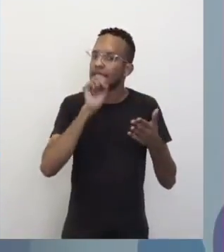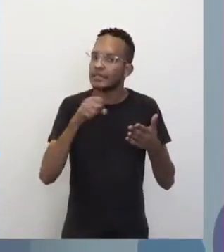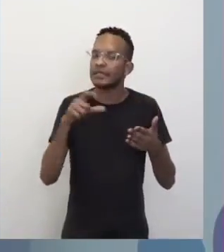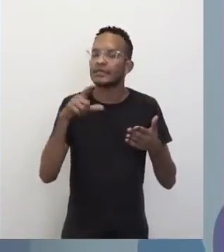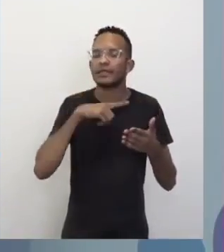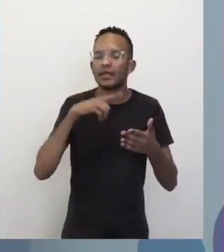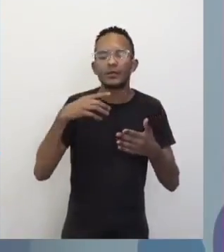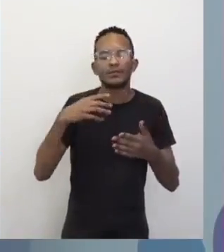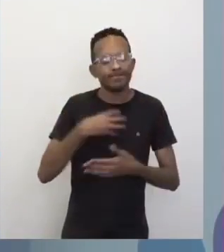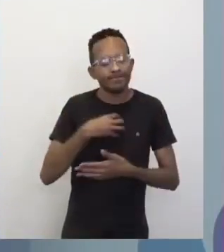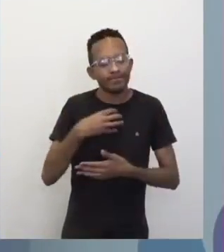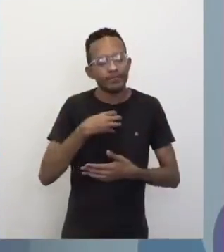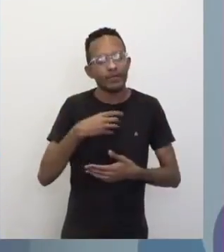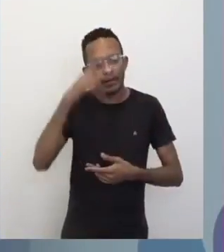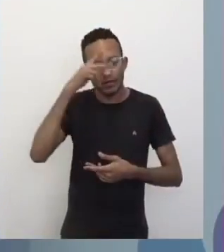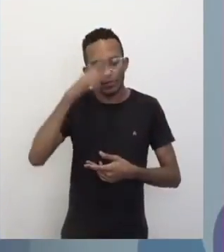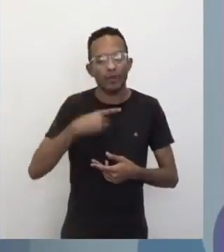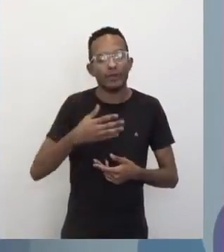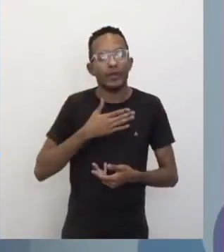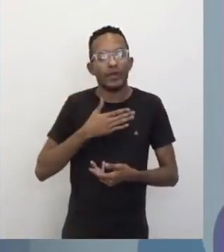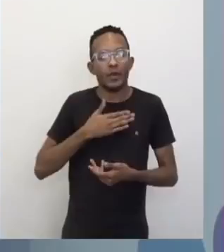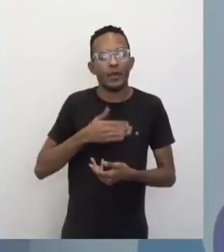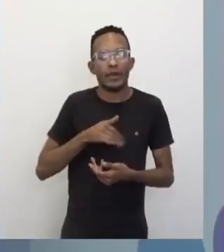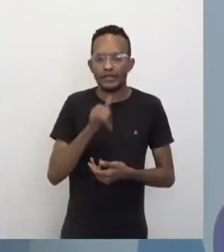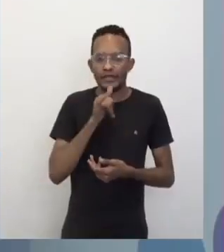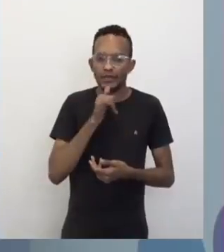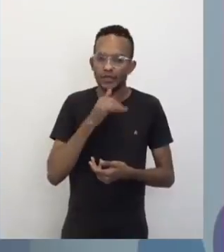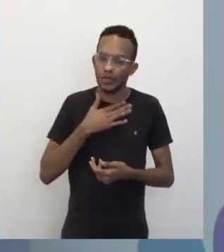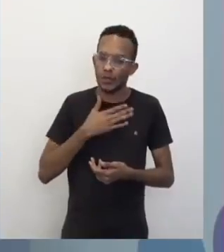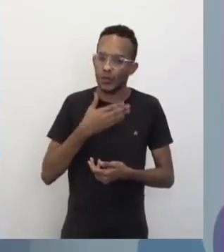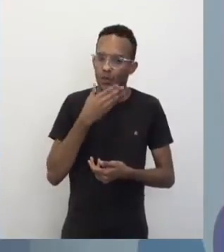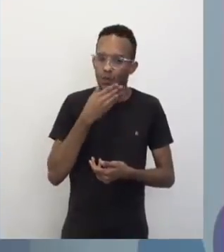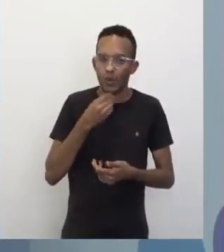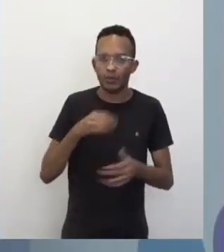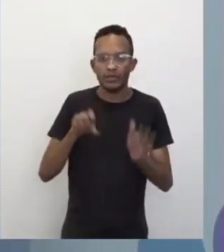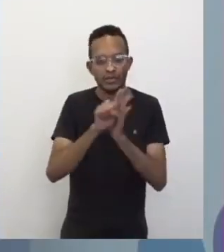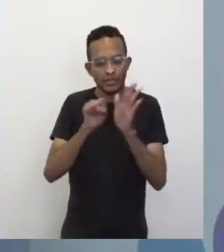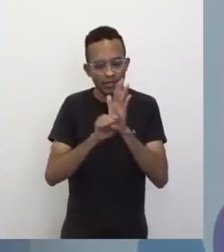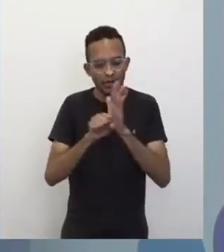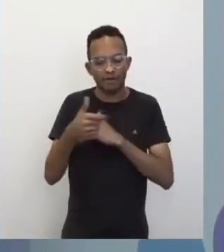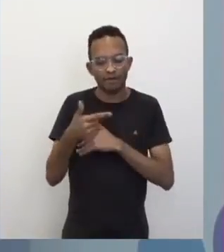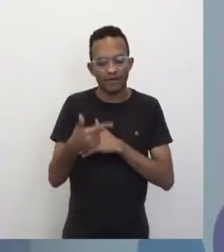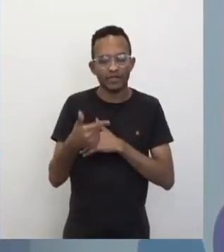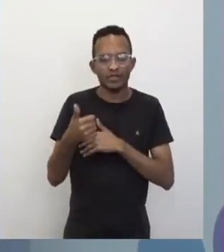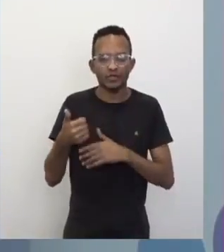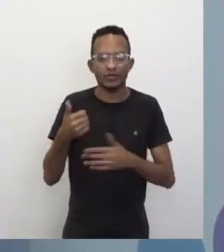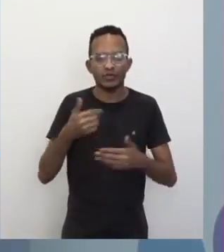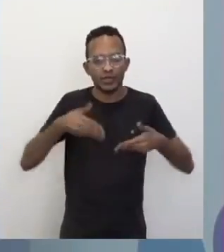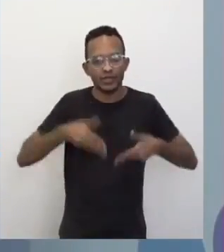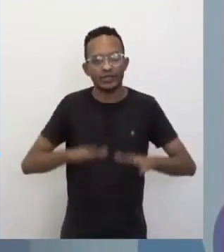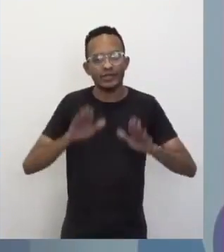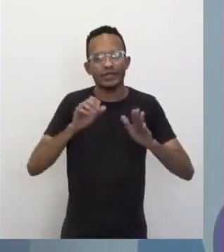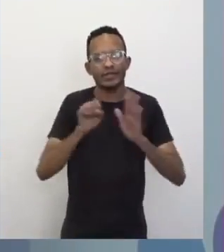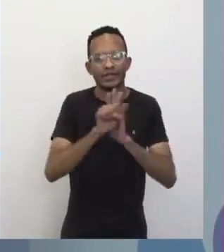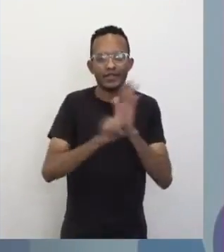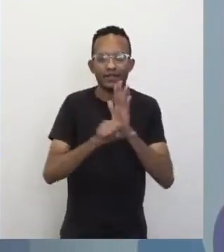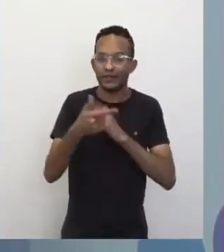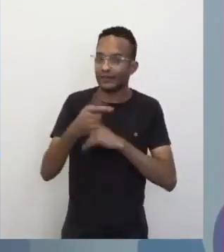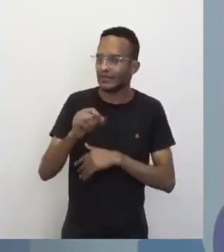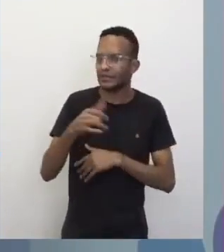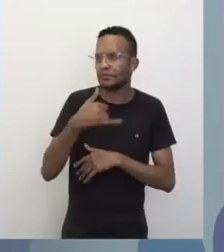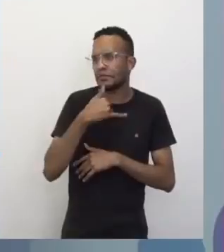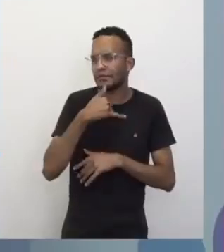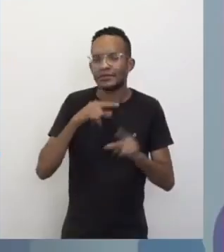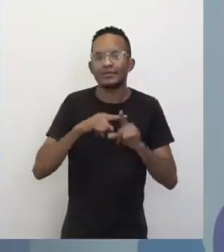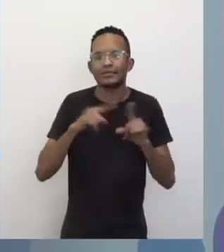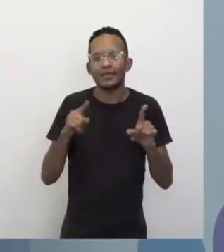muito de nós. Olha, eu... Por exemplo, sou um homem do século XXI, nascido no século XX, triste, mas